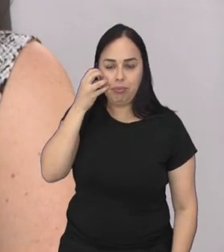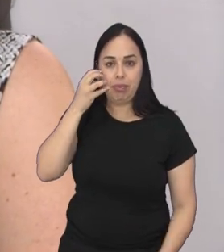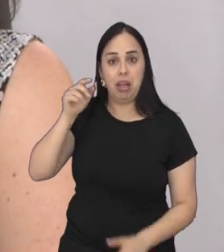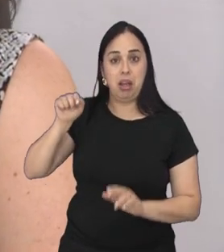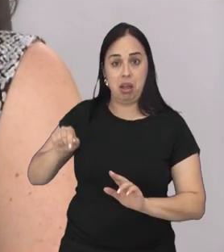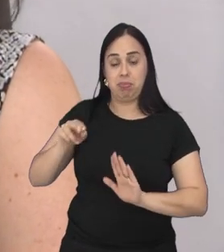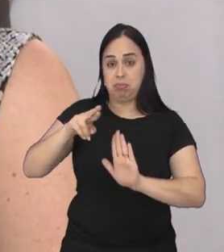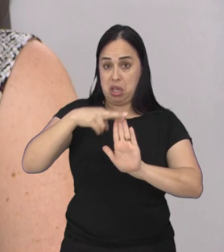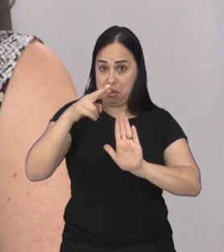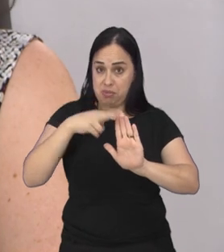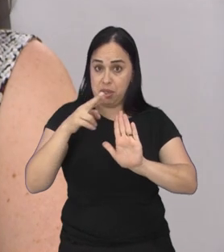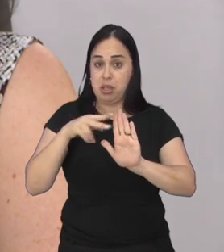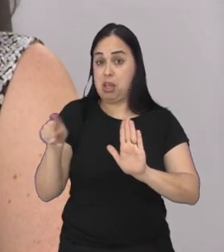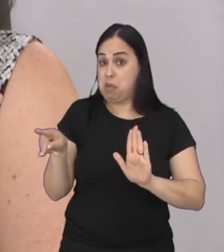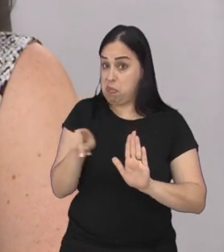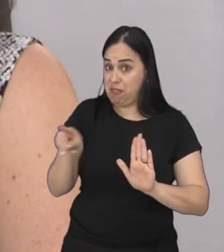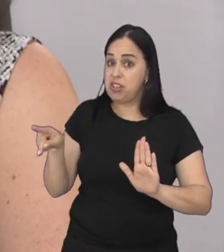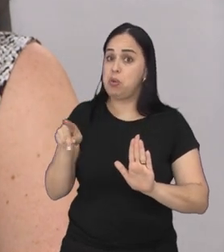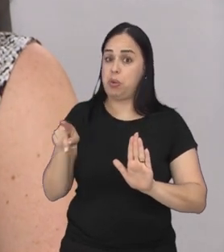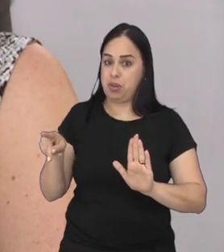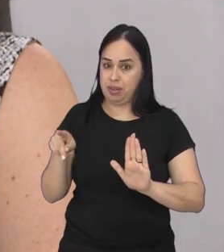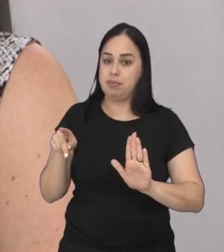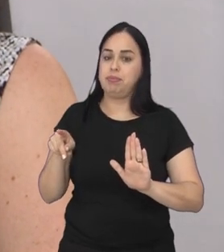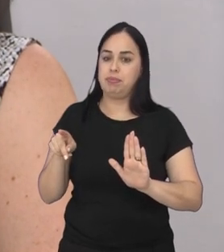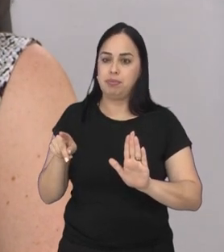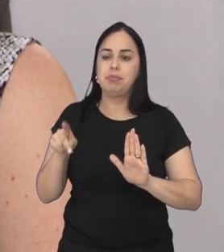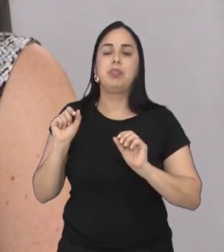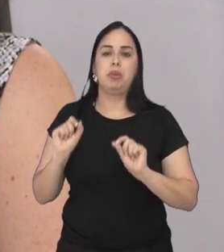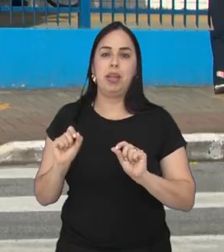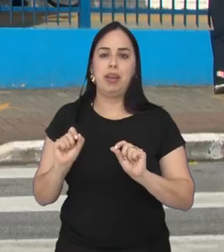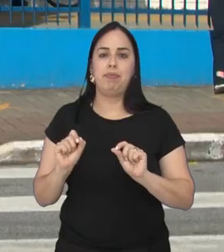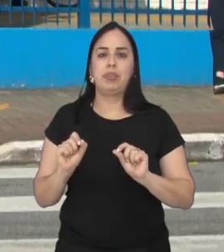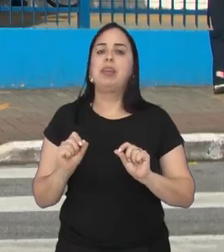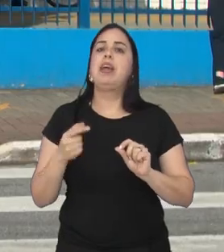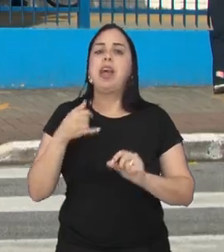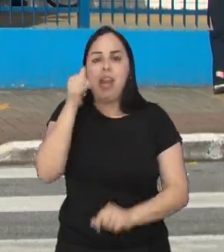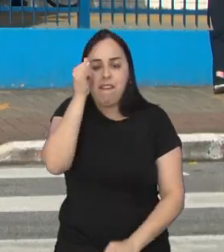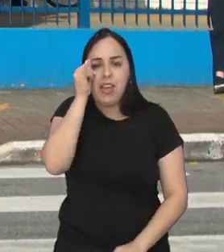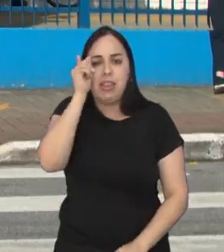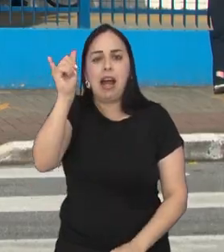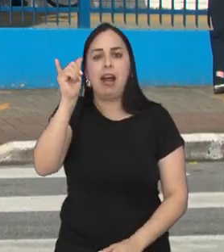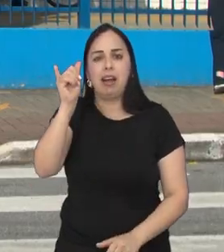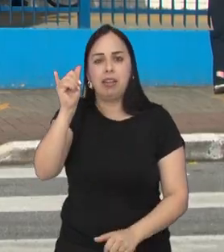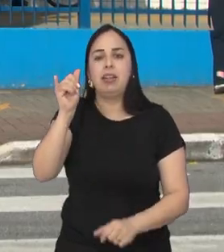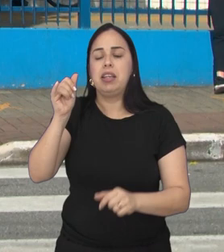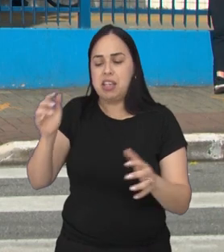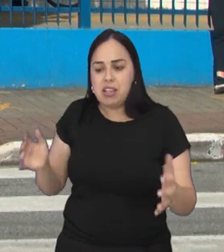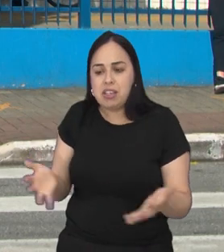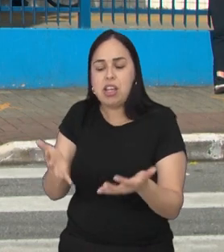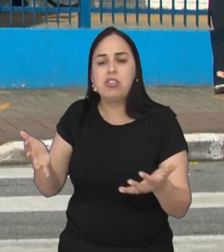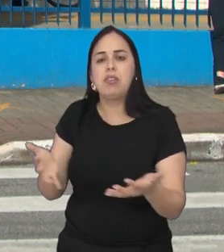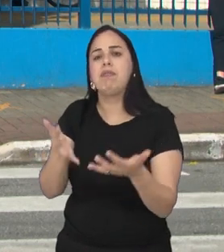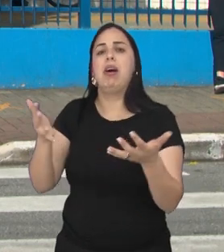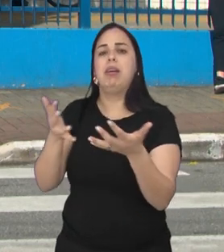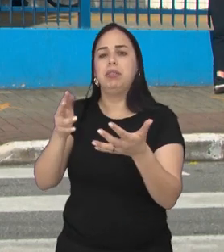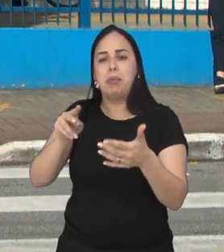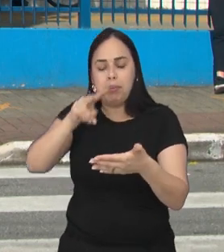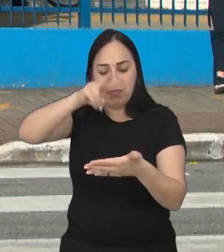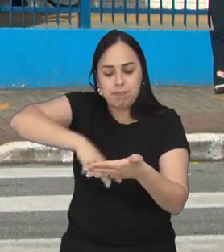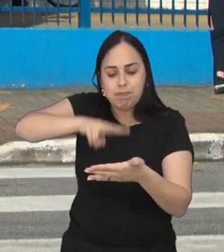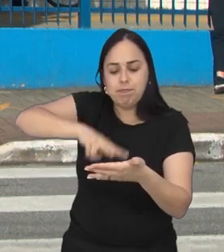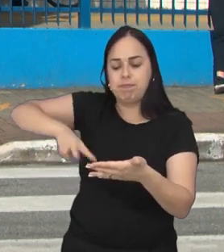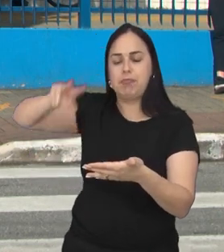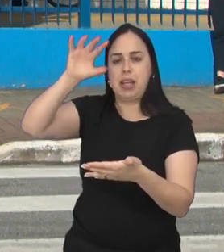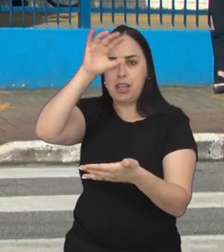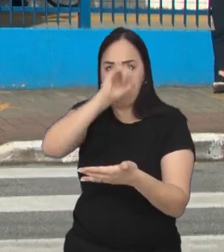Fraga professora e relatora da comissão de educação da câmara combater o analfabetismo é um esforço conjunto de